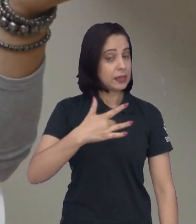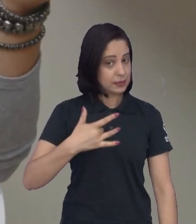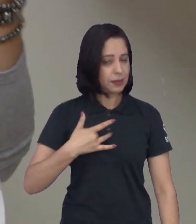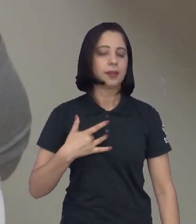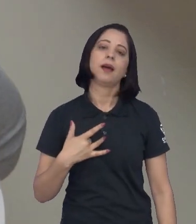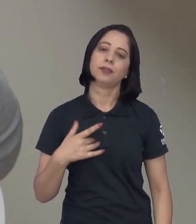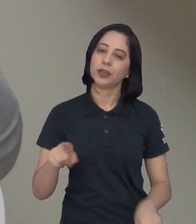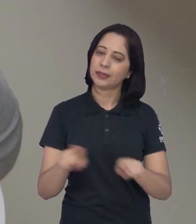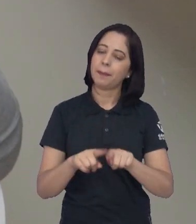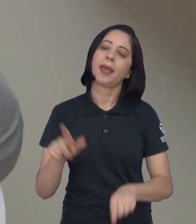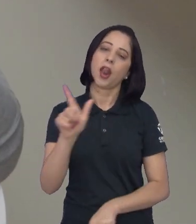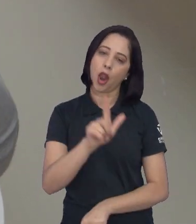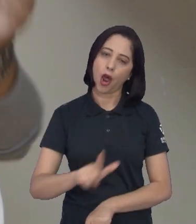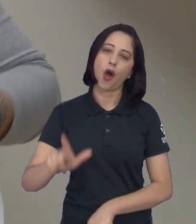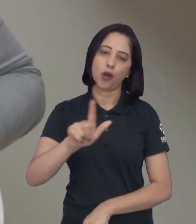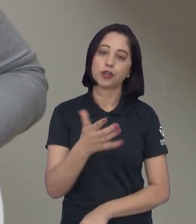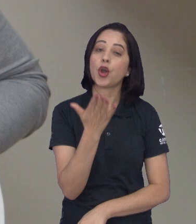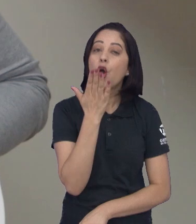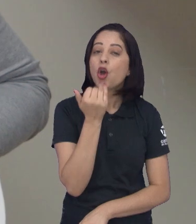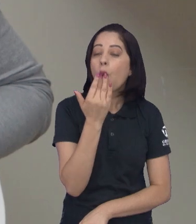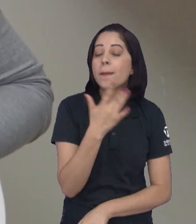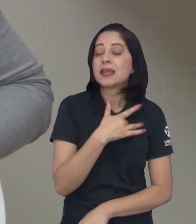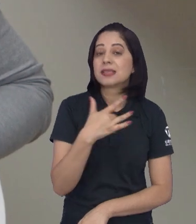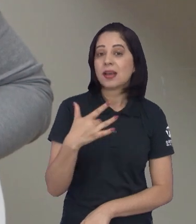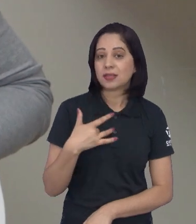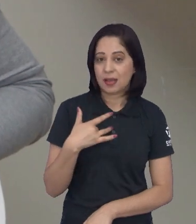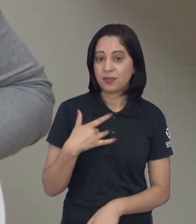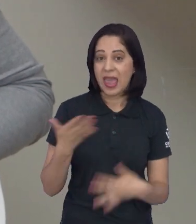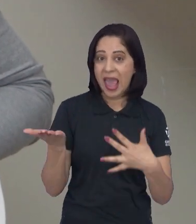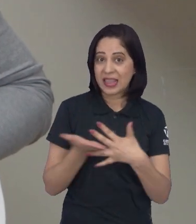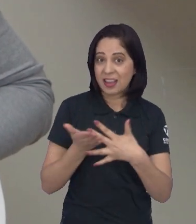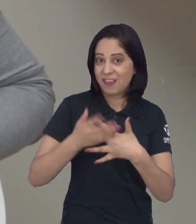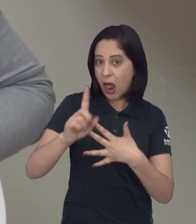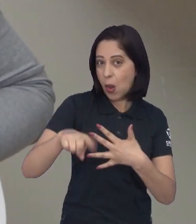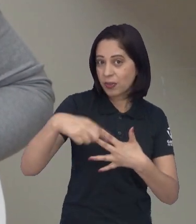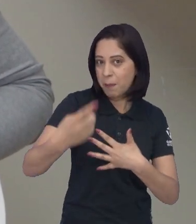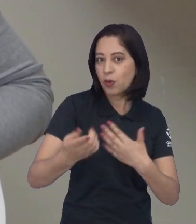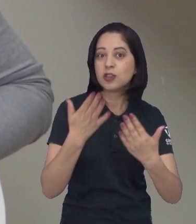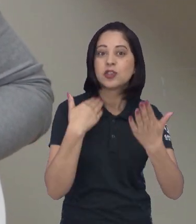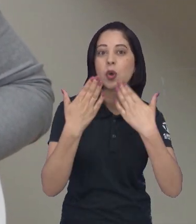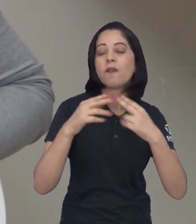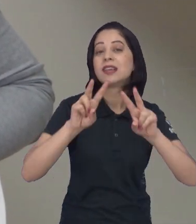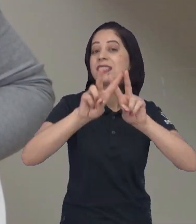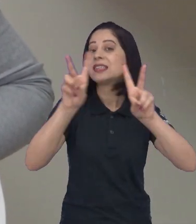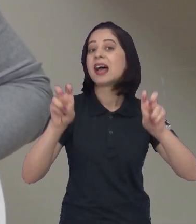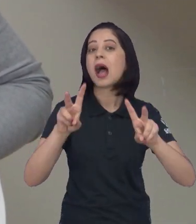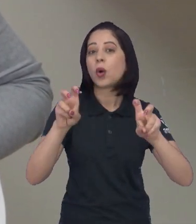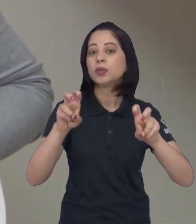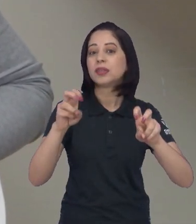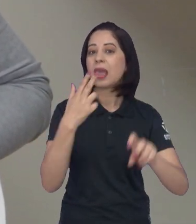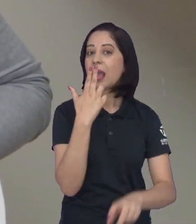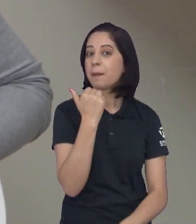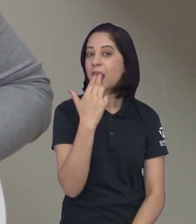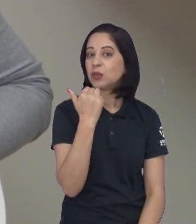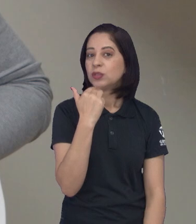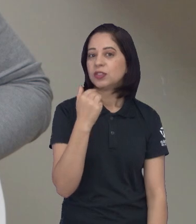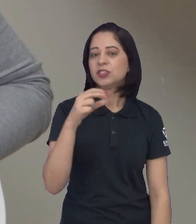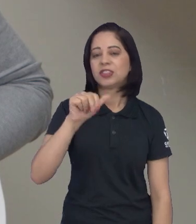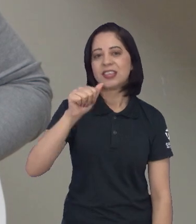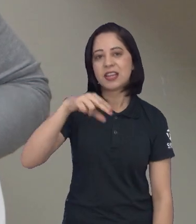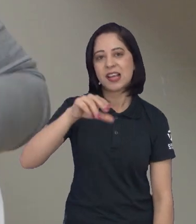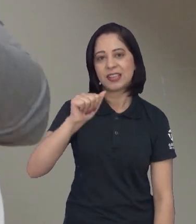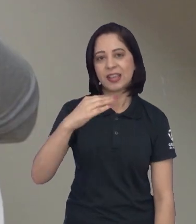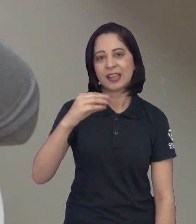é claro a alimentação sobre esse assunto eu converso depois do intervalo com a nutricionista Ana Carolina